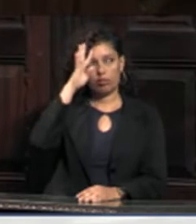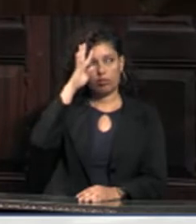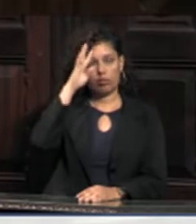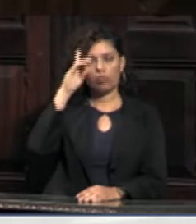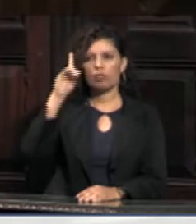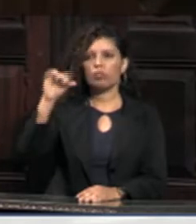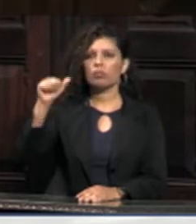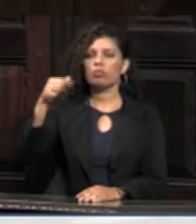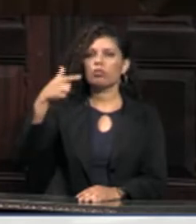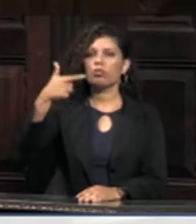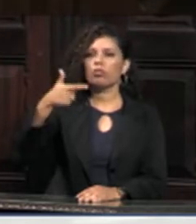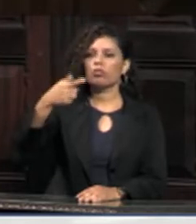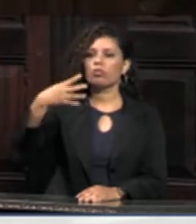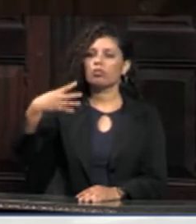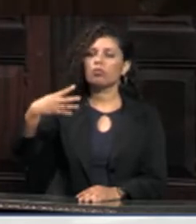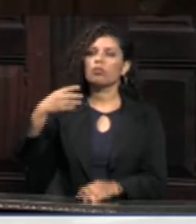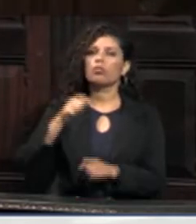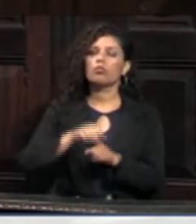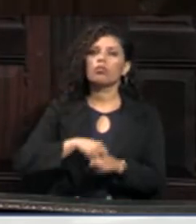24 de outubro,